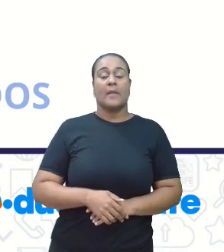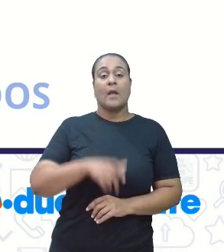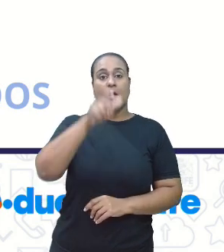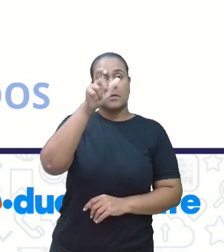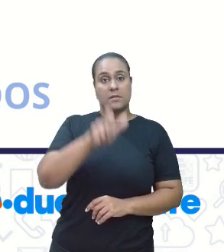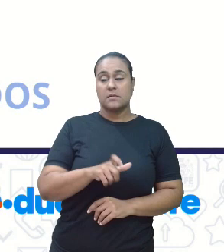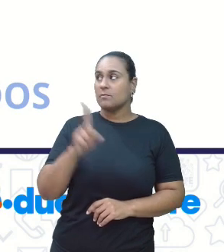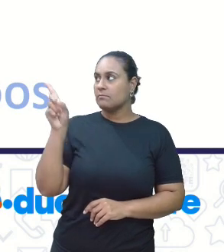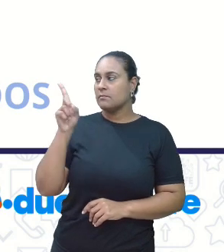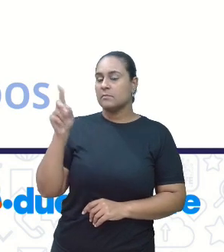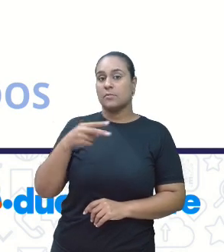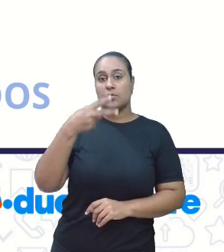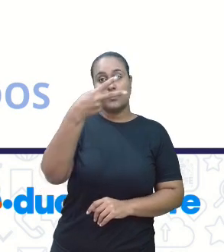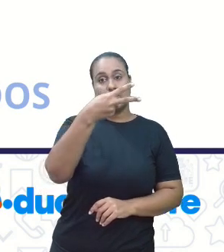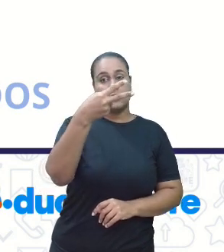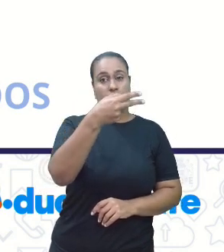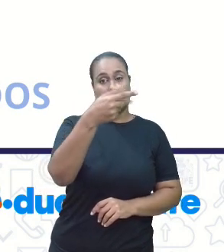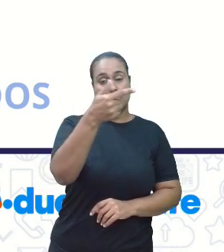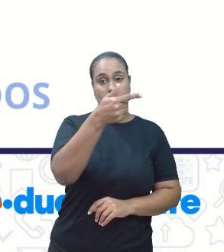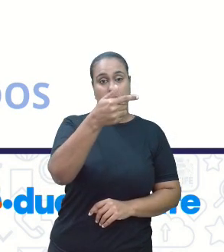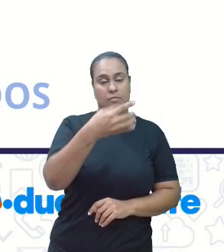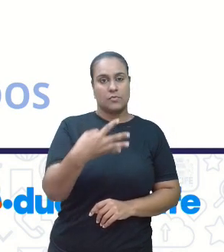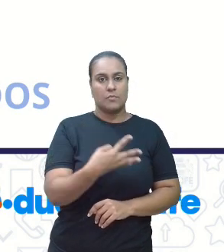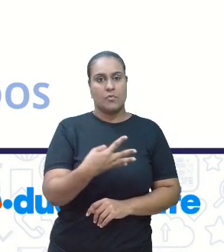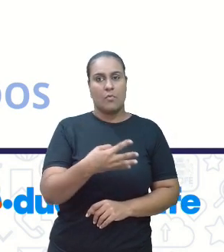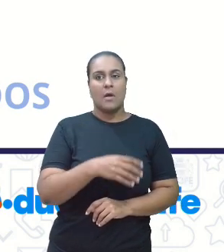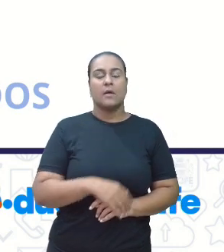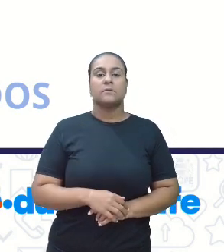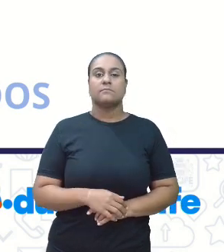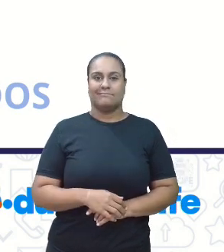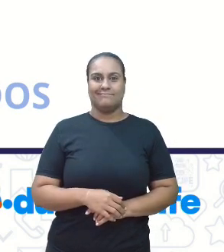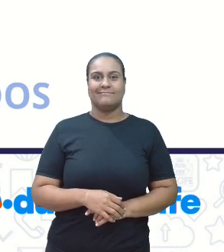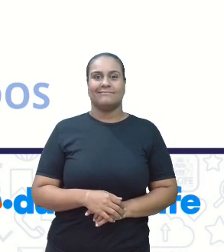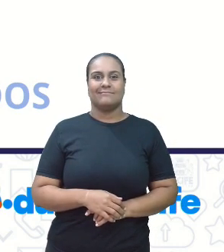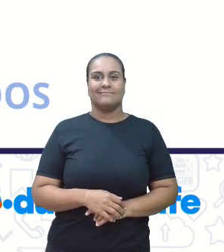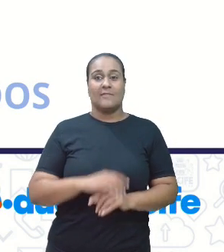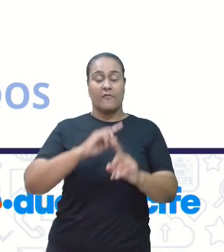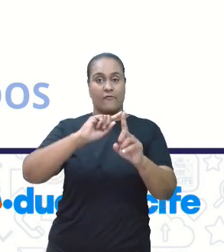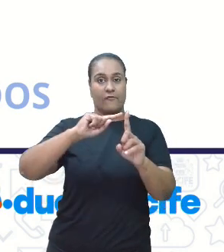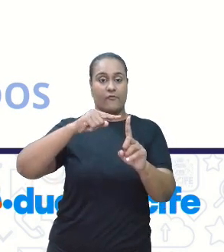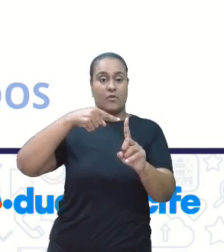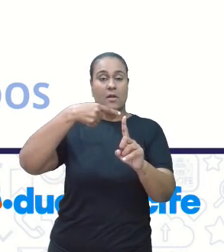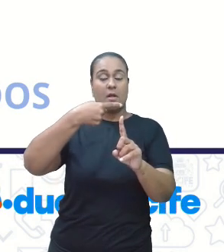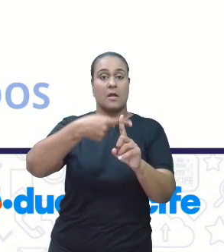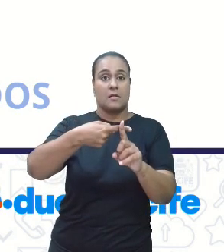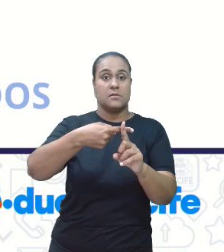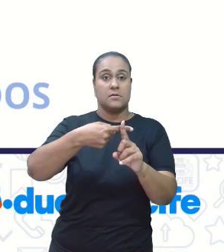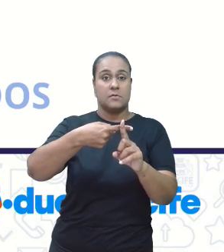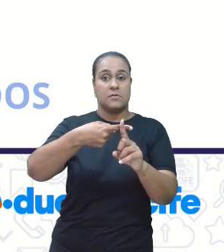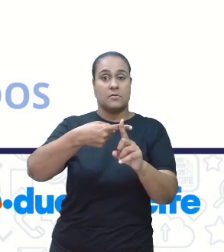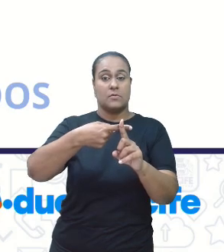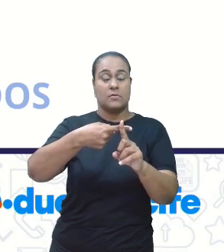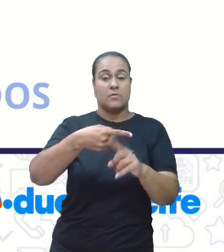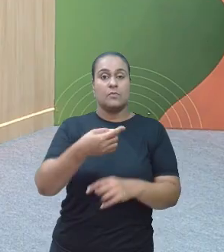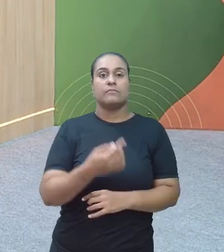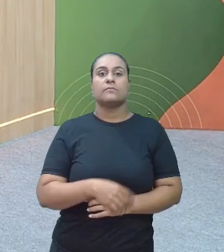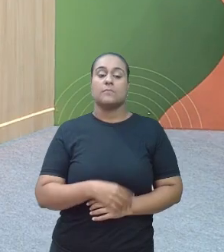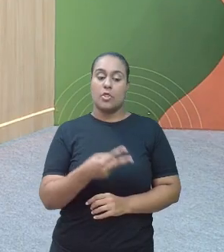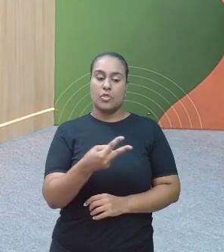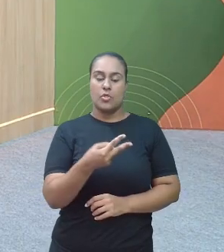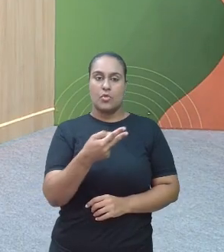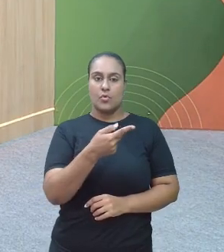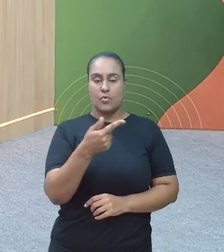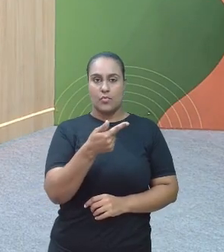4 lados, observa que o número 2 da segunda posição para o número 4 do número de lados, eu também acrescentei